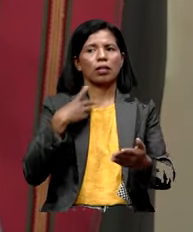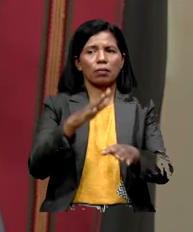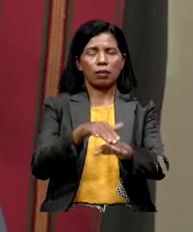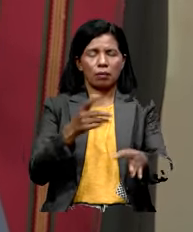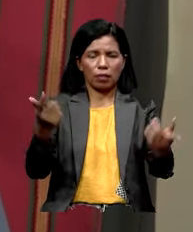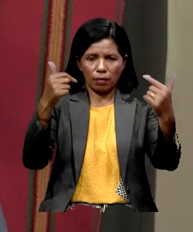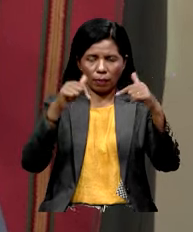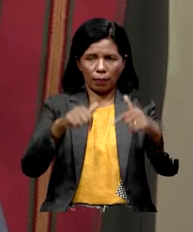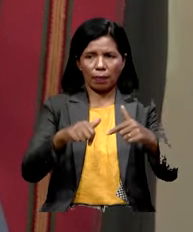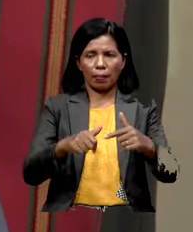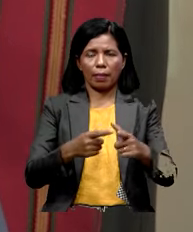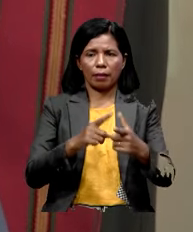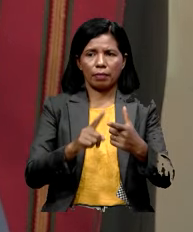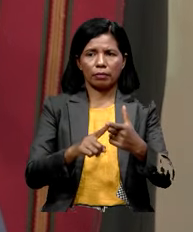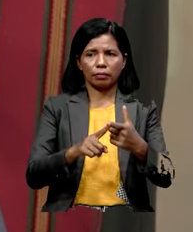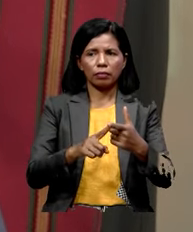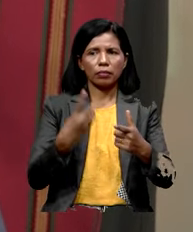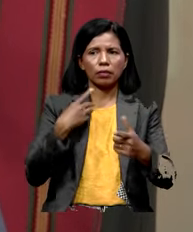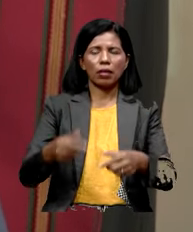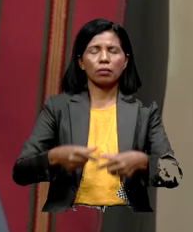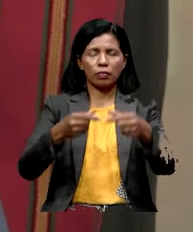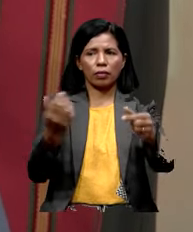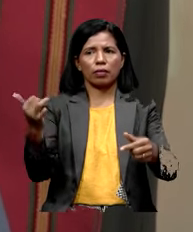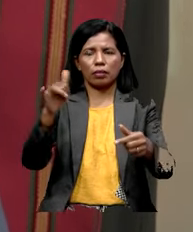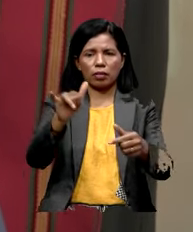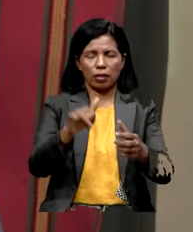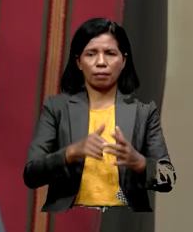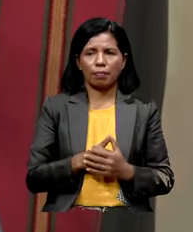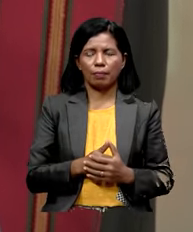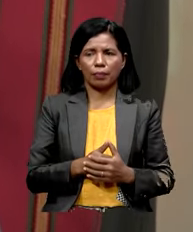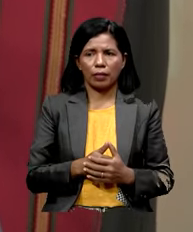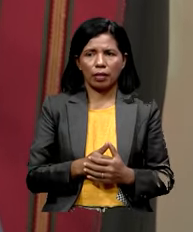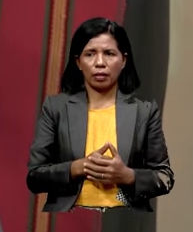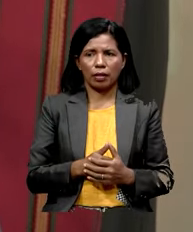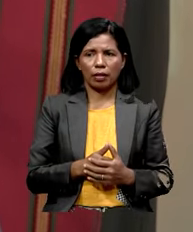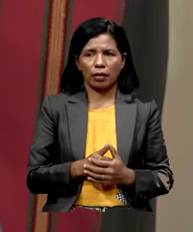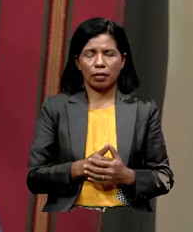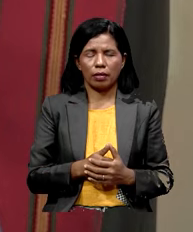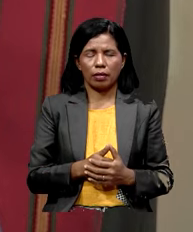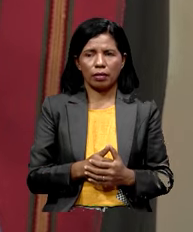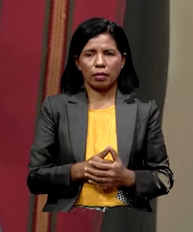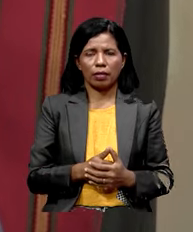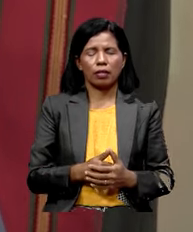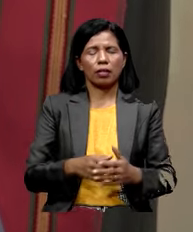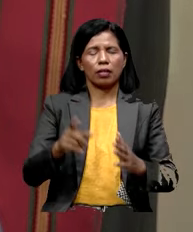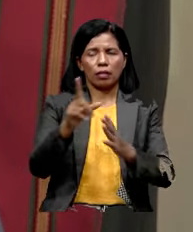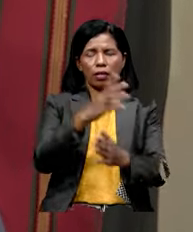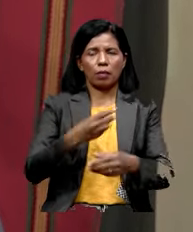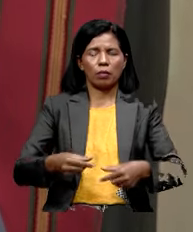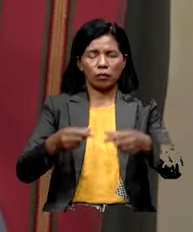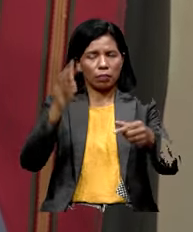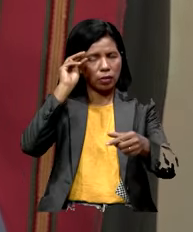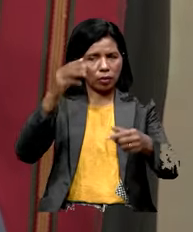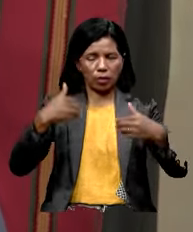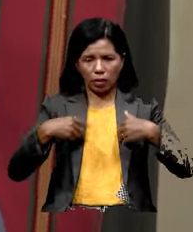né? Será que orientação mem ami fo sira? Regras ne bem aka Ministério ia, ami fo basira, ami bahare